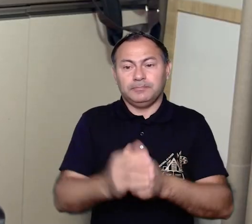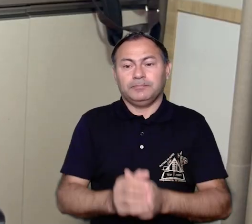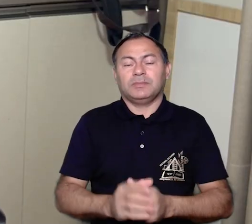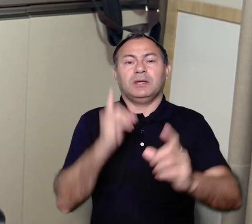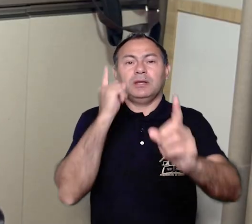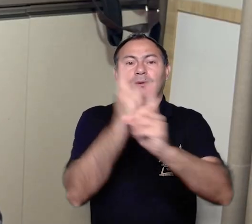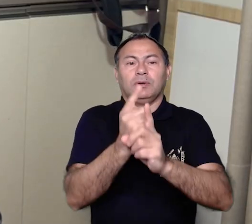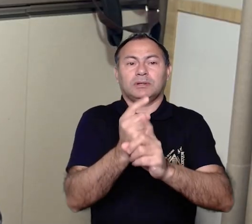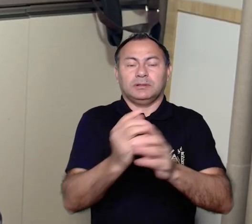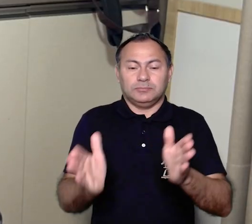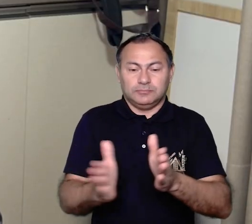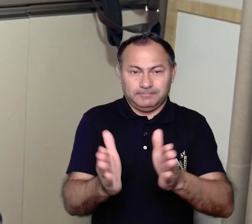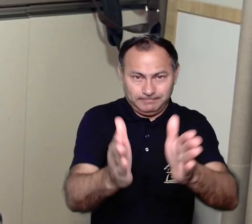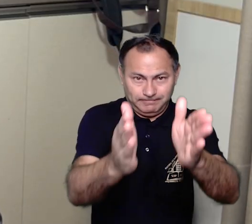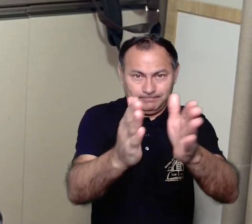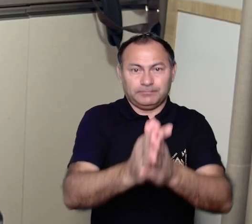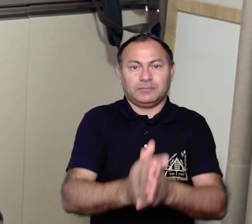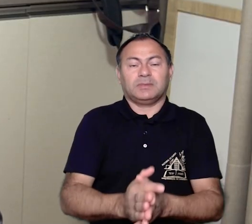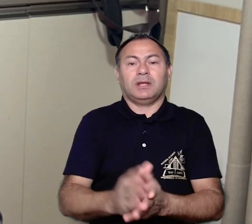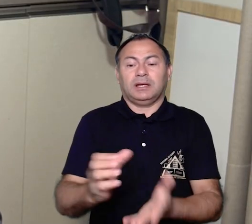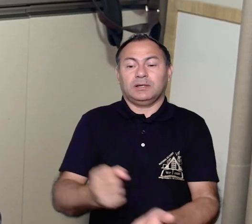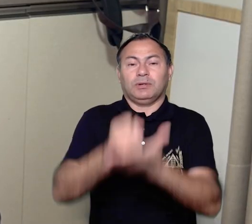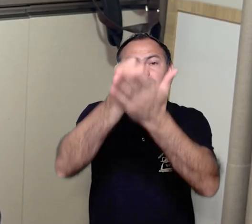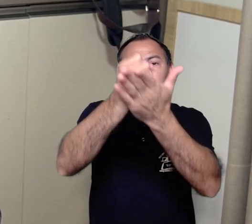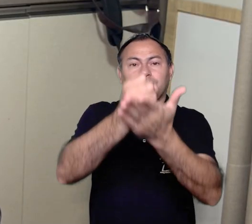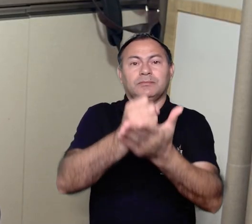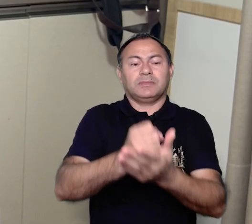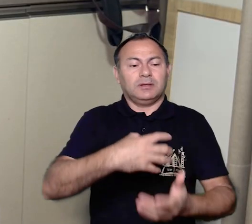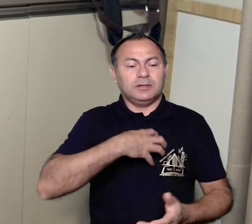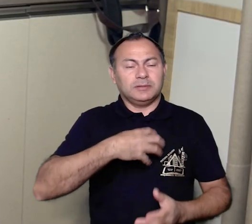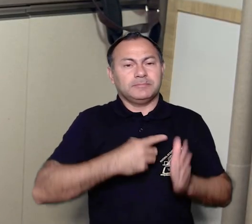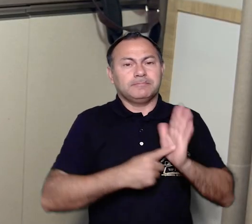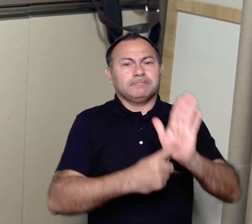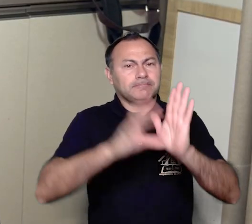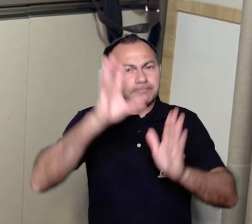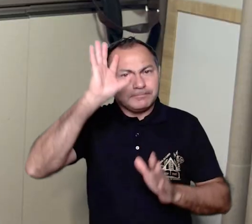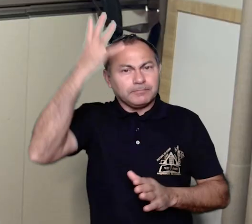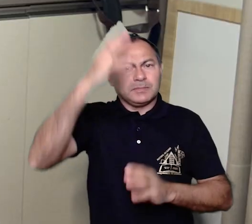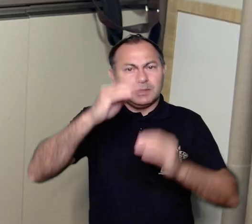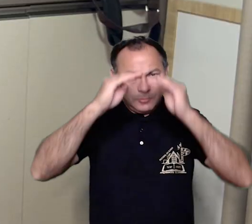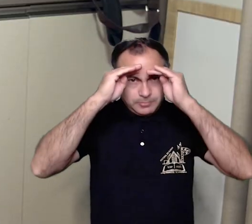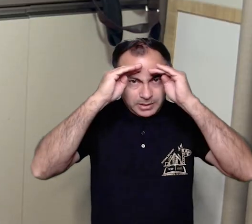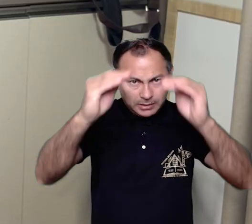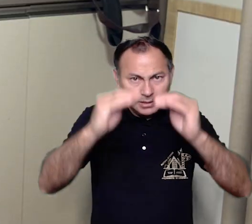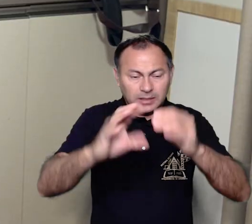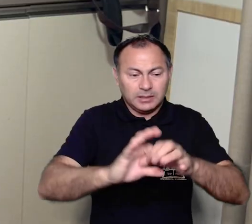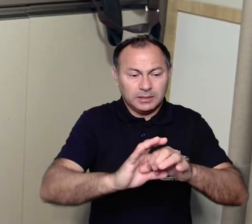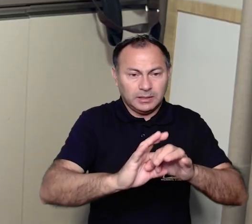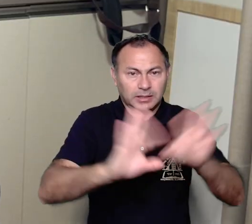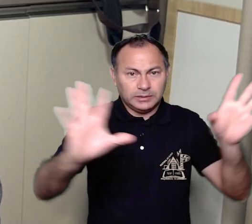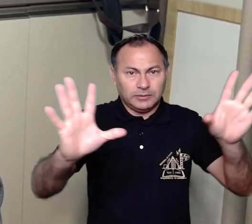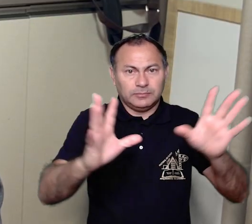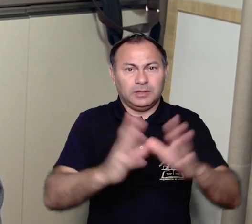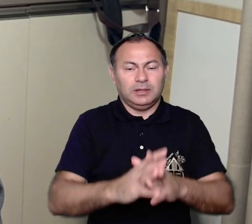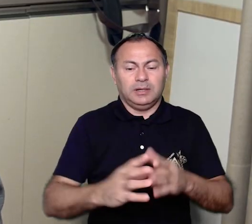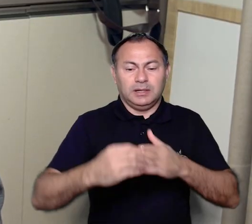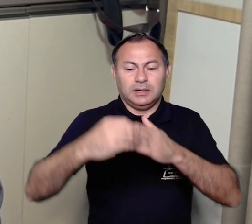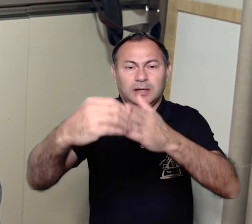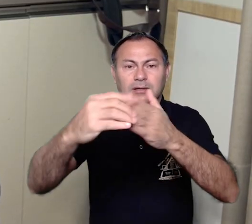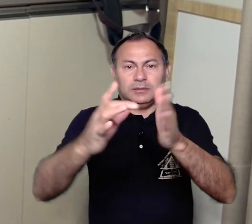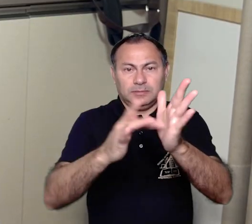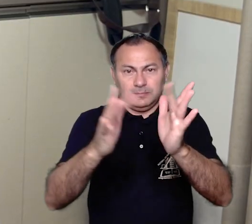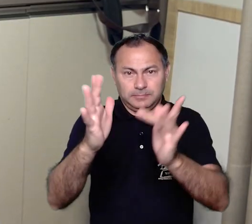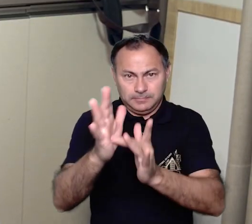sair e encontrar a pastagem. O gesto exprime a decisão de seguir e deixar guiar